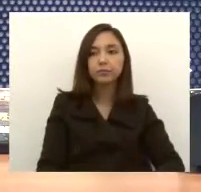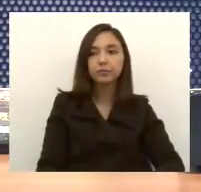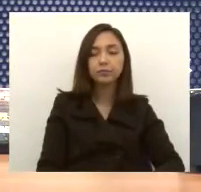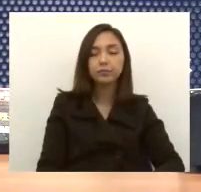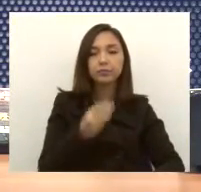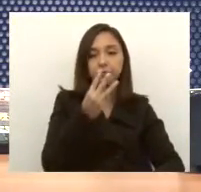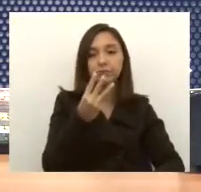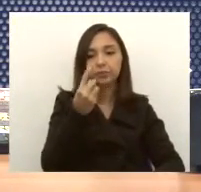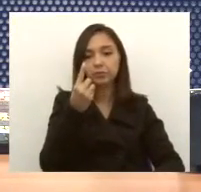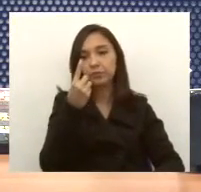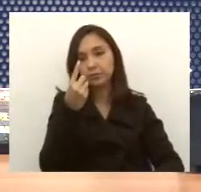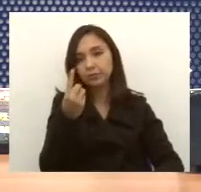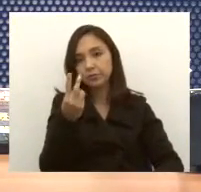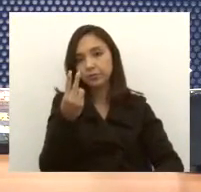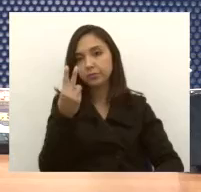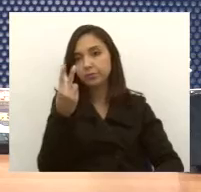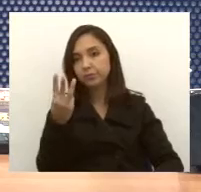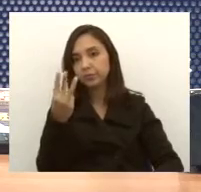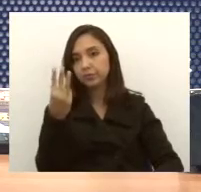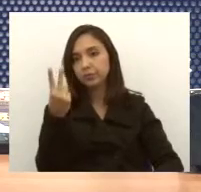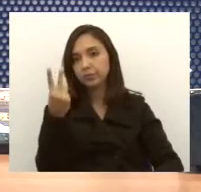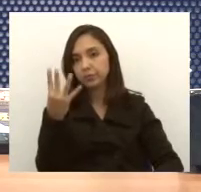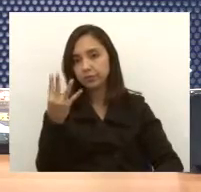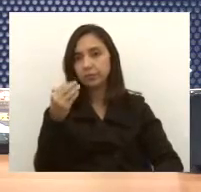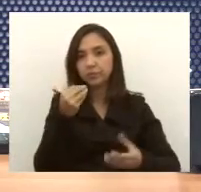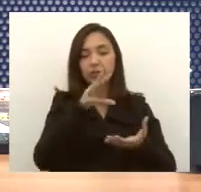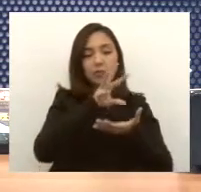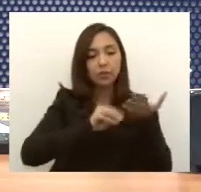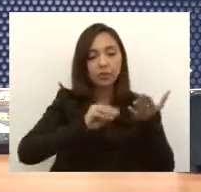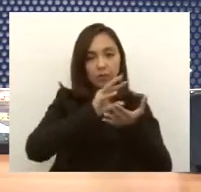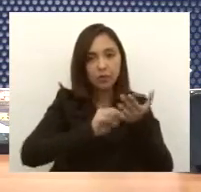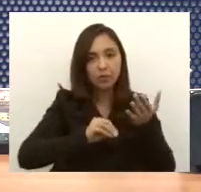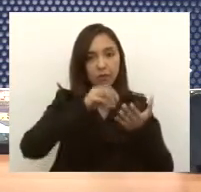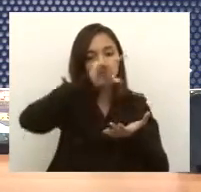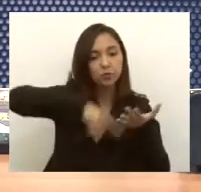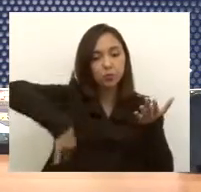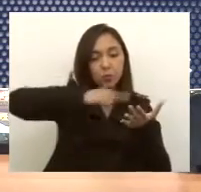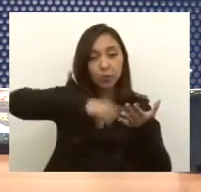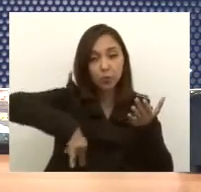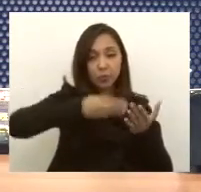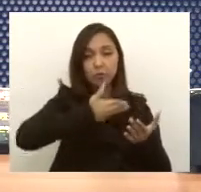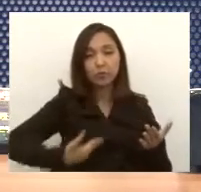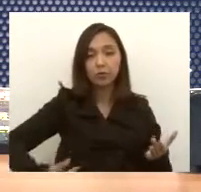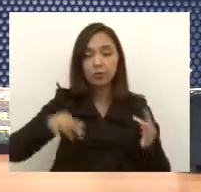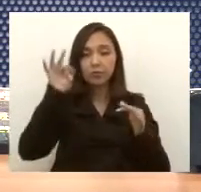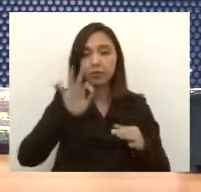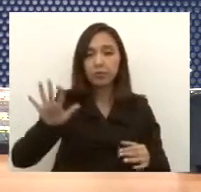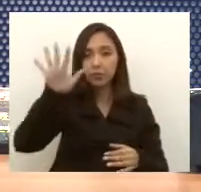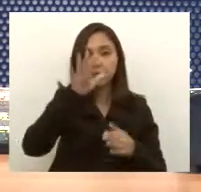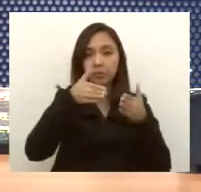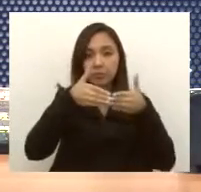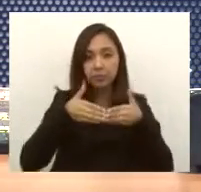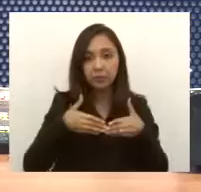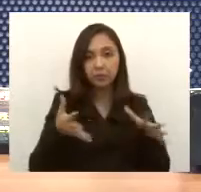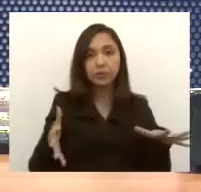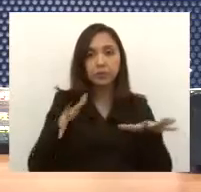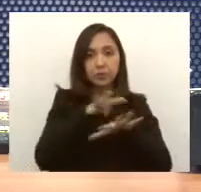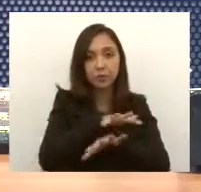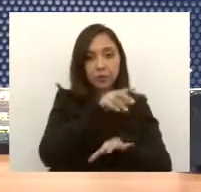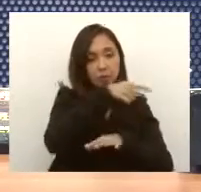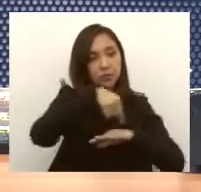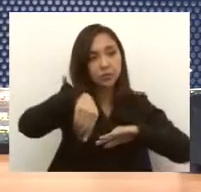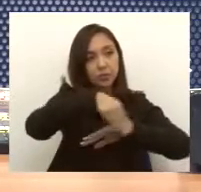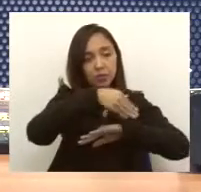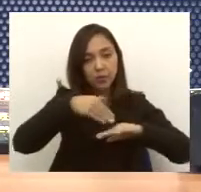requerimento 3.324 de 2015. Informações e cópia de documentação enviada ao governo federal solicitando a inclusão nas